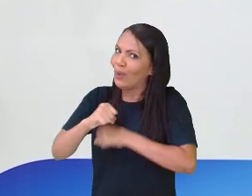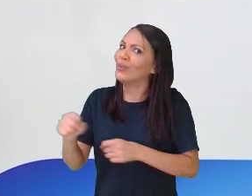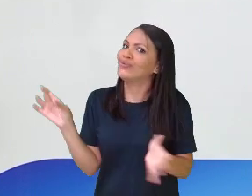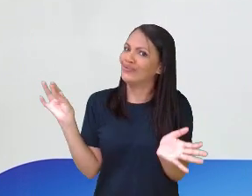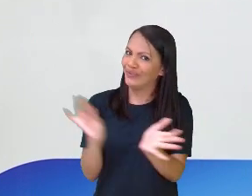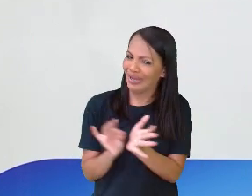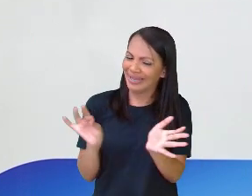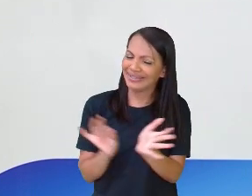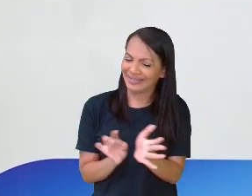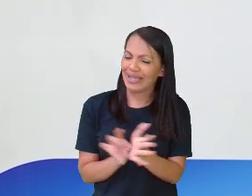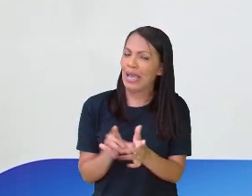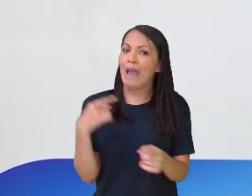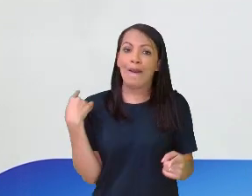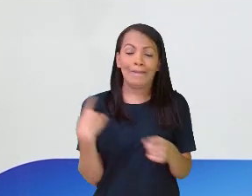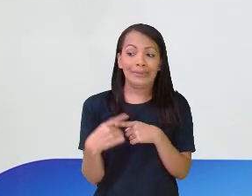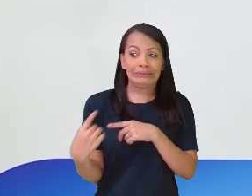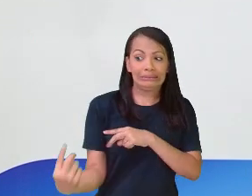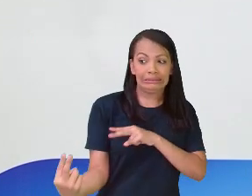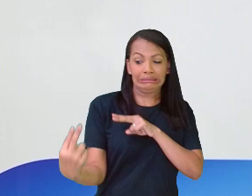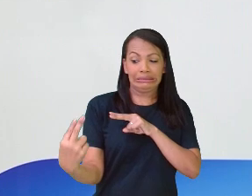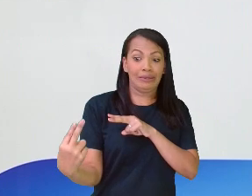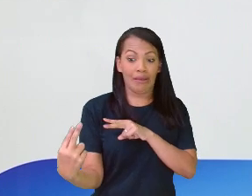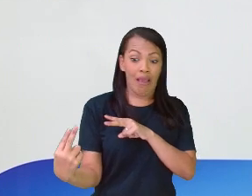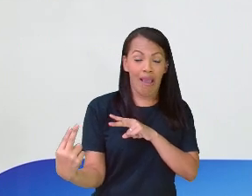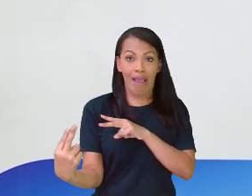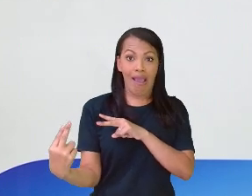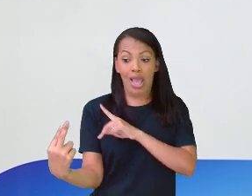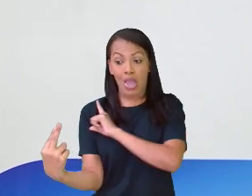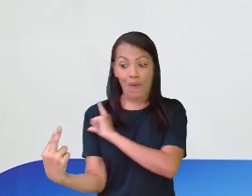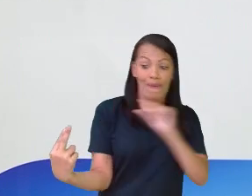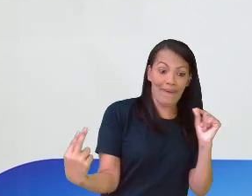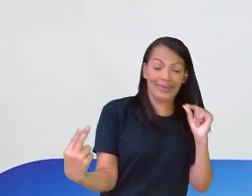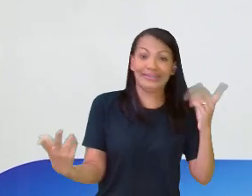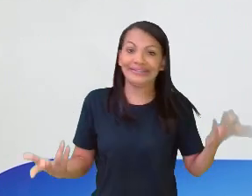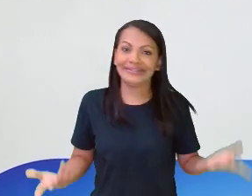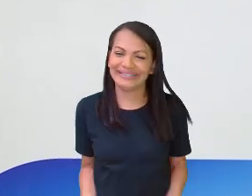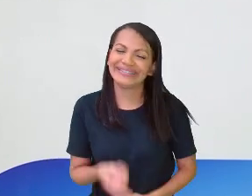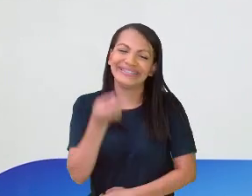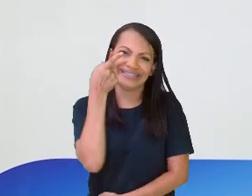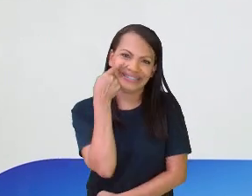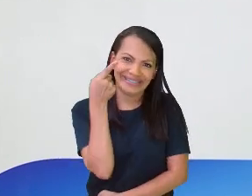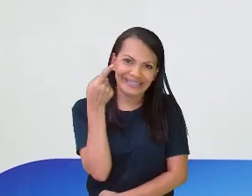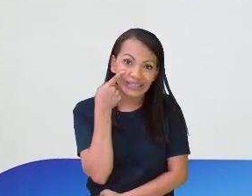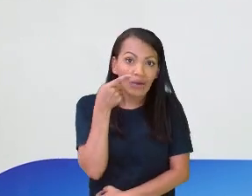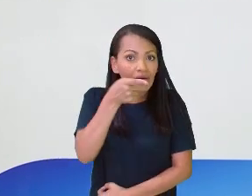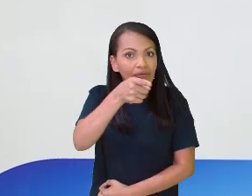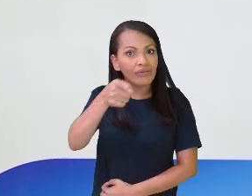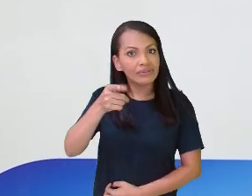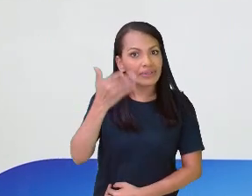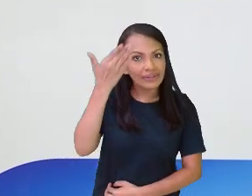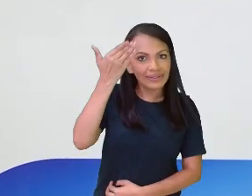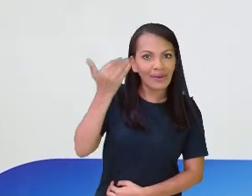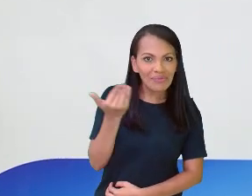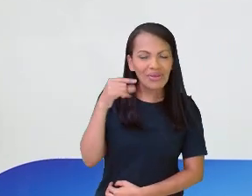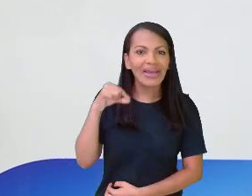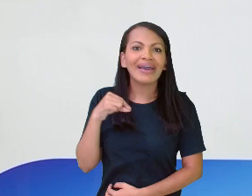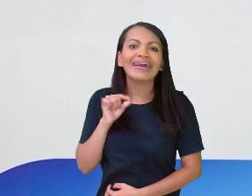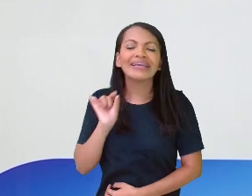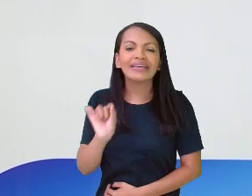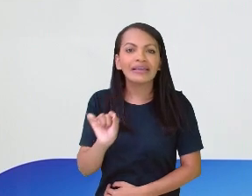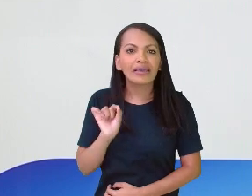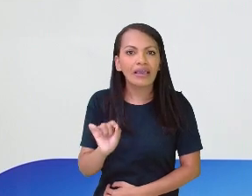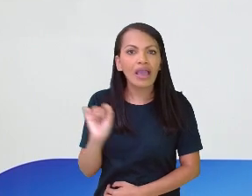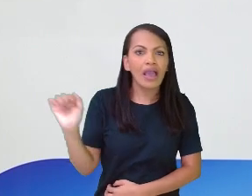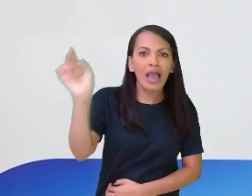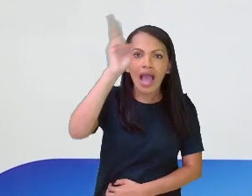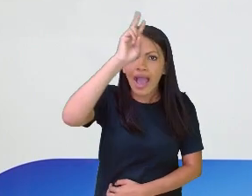a barata, a gente não se dá bem. Tá, professora? Mas olha só, vocês sabiam que a barata,